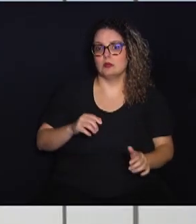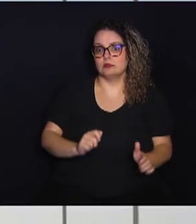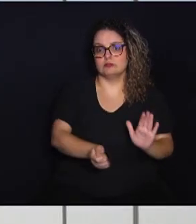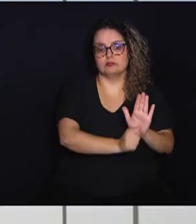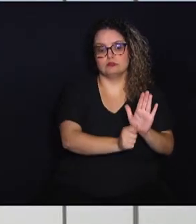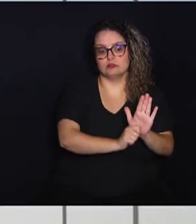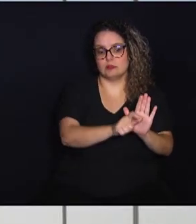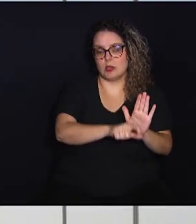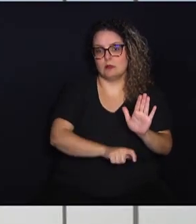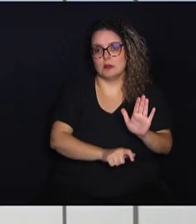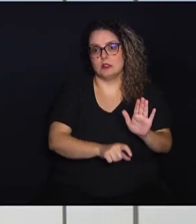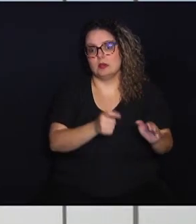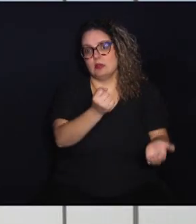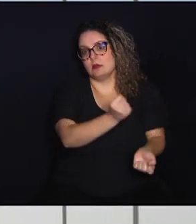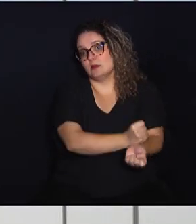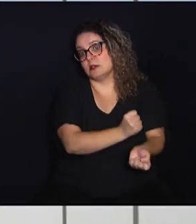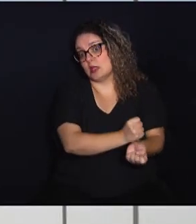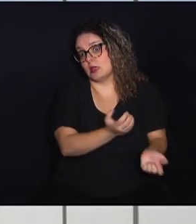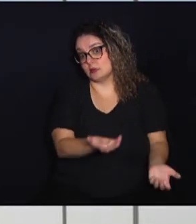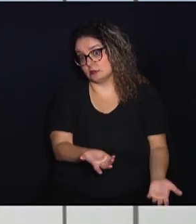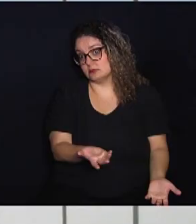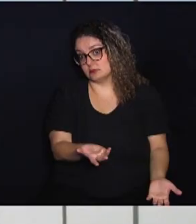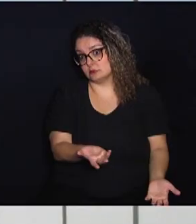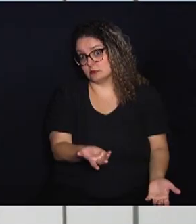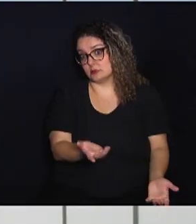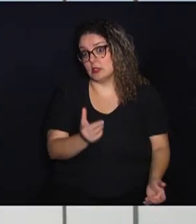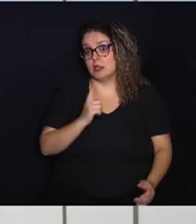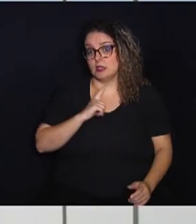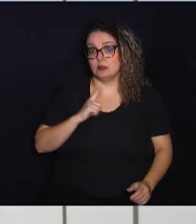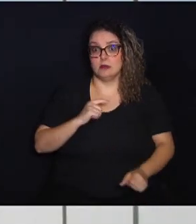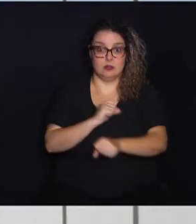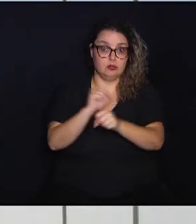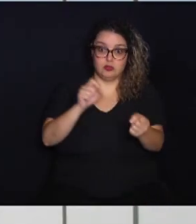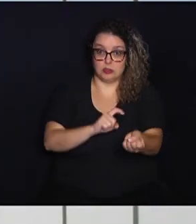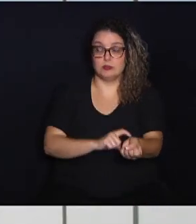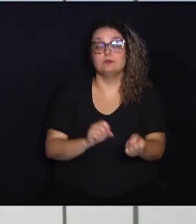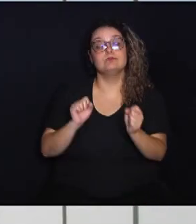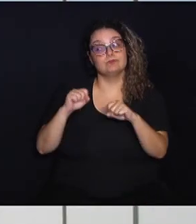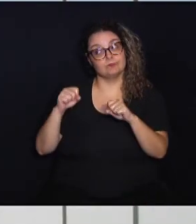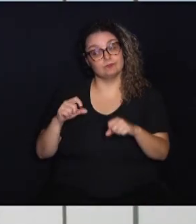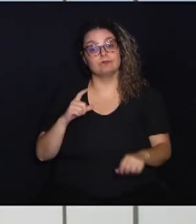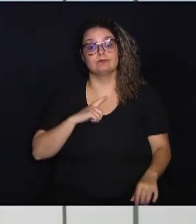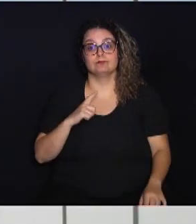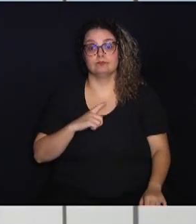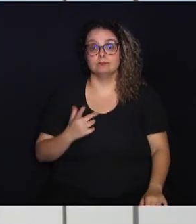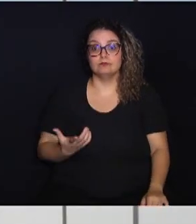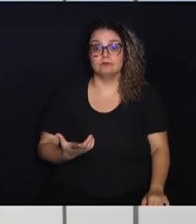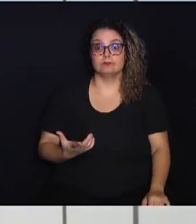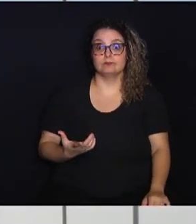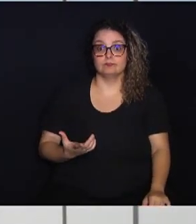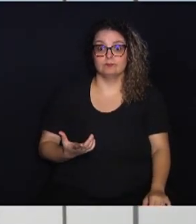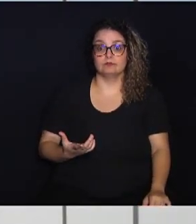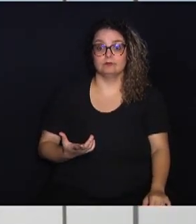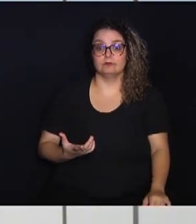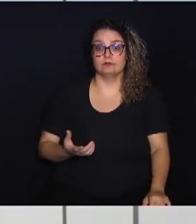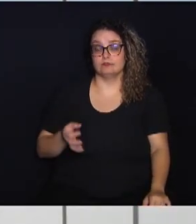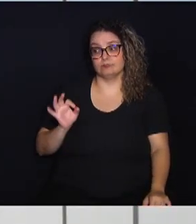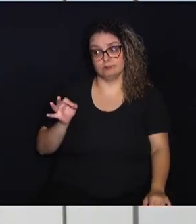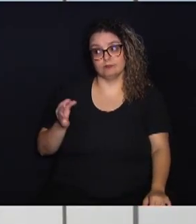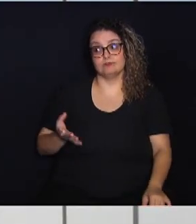adito. Poxa vida. E aí vai ter explosão de raiva? Vai ter explosão de raiva. Com